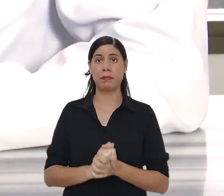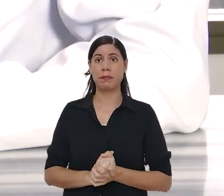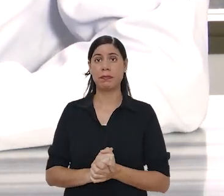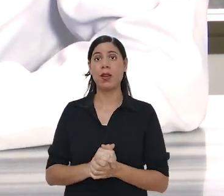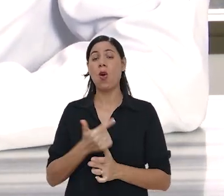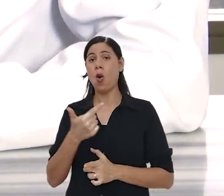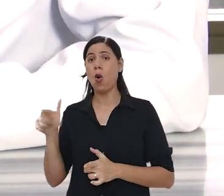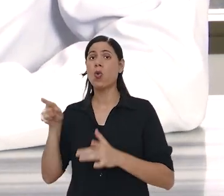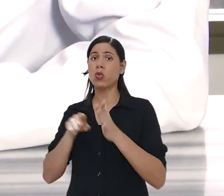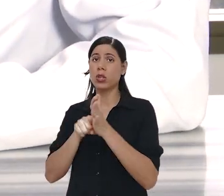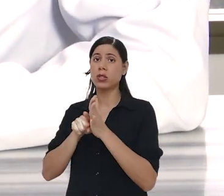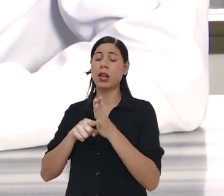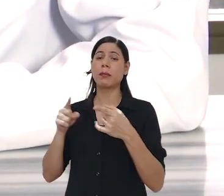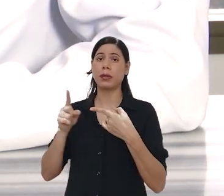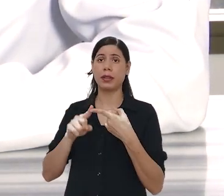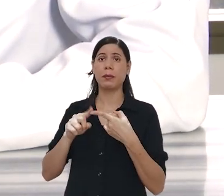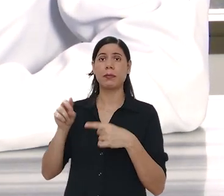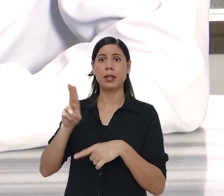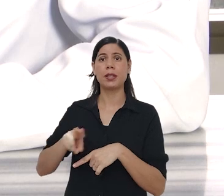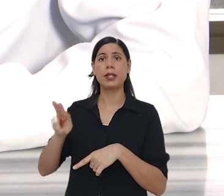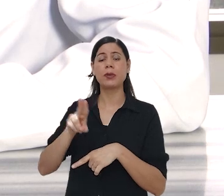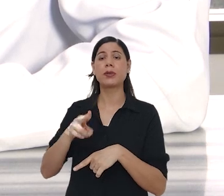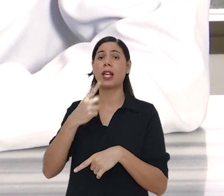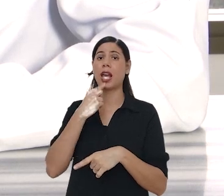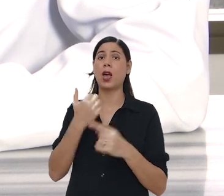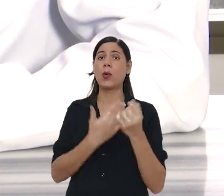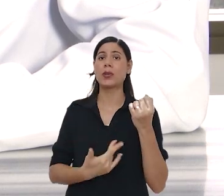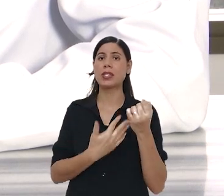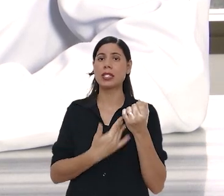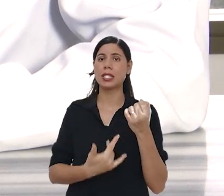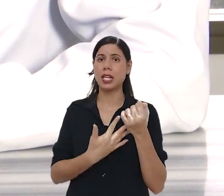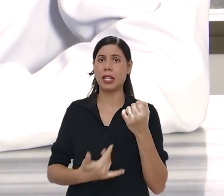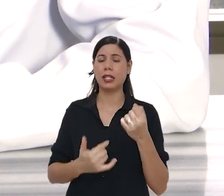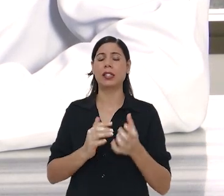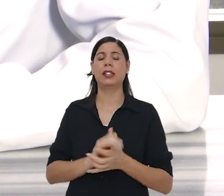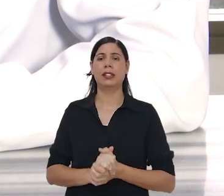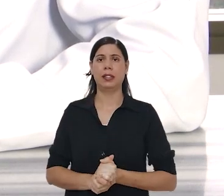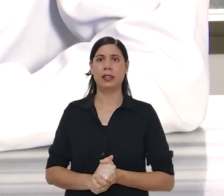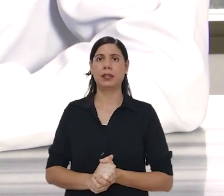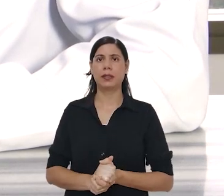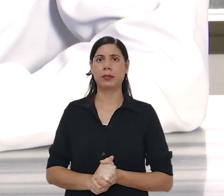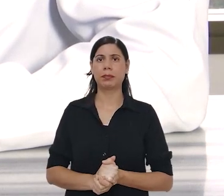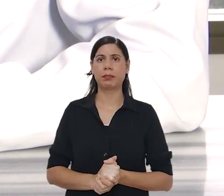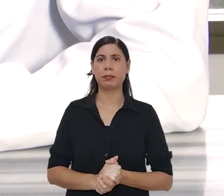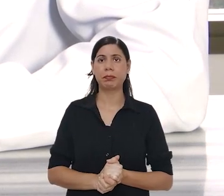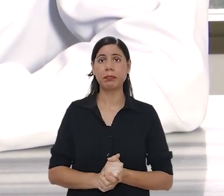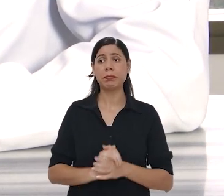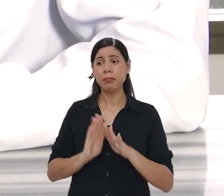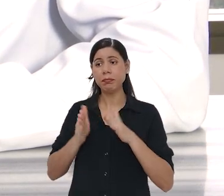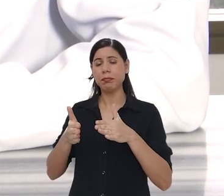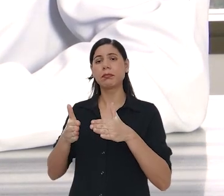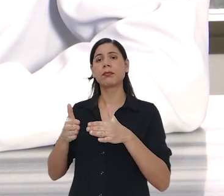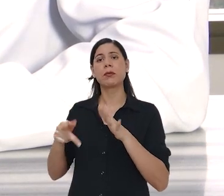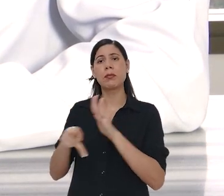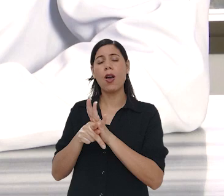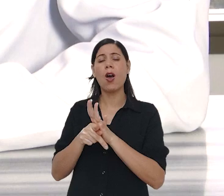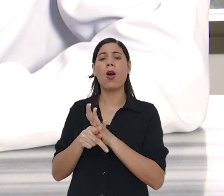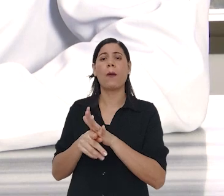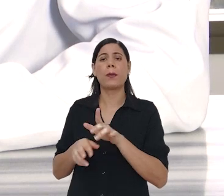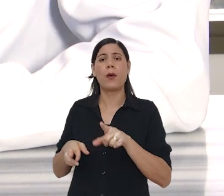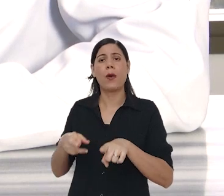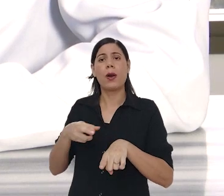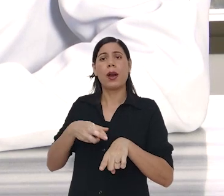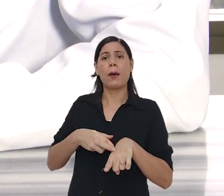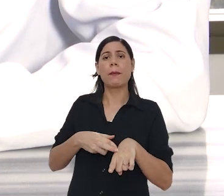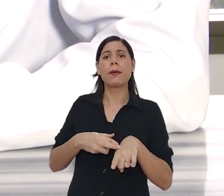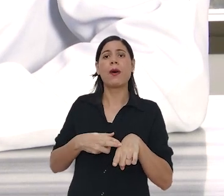físico. Outro exame que a gente usa muito para prevenção é o exame de sangue, que é o antígeno prostático específico da próstata,